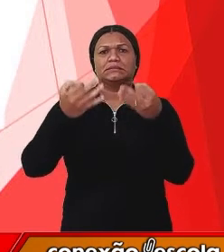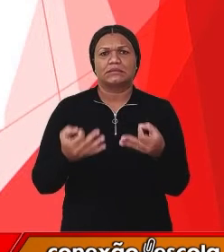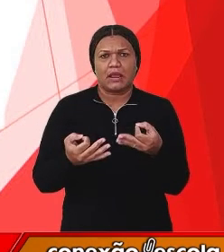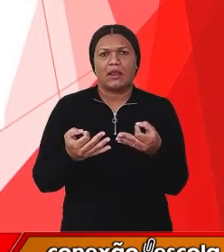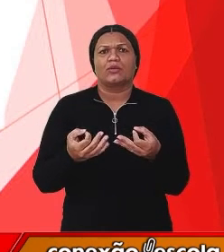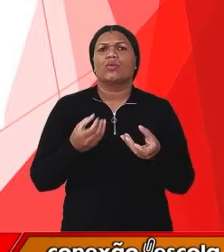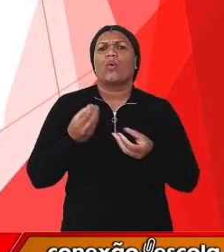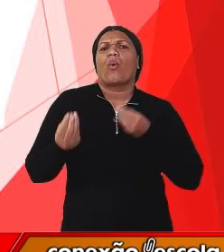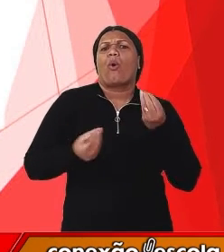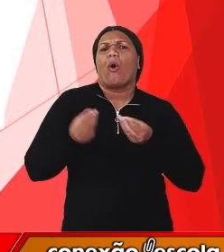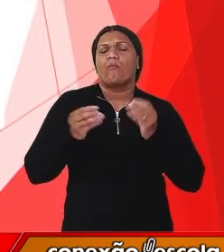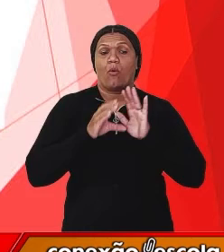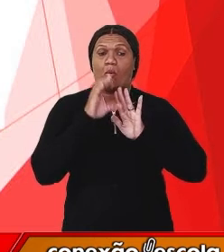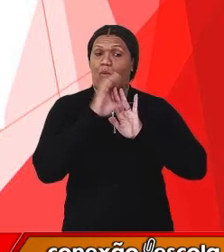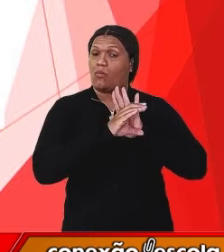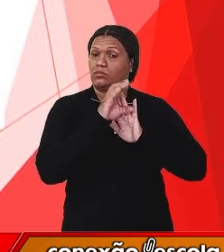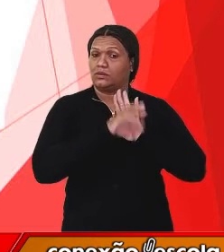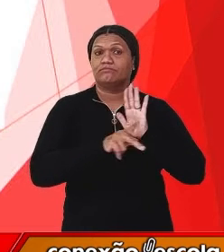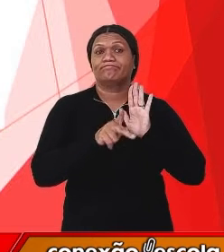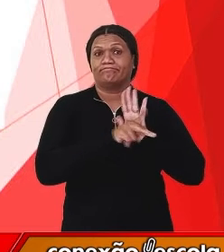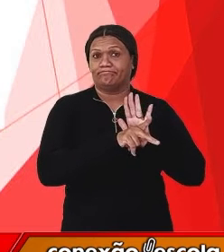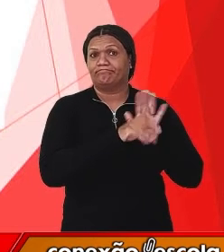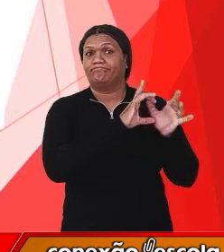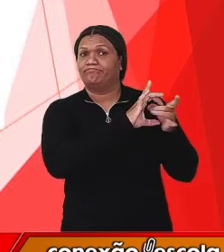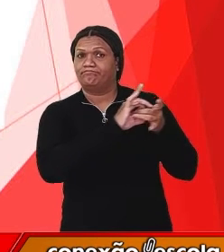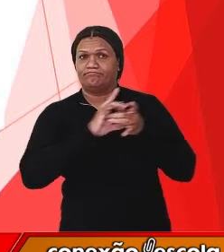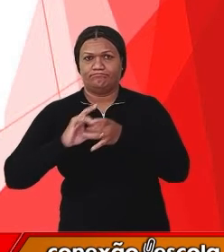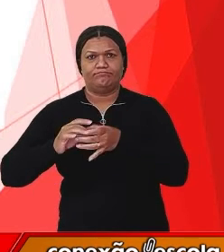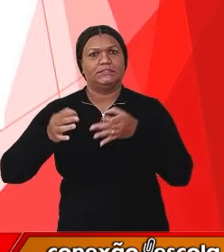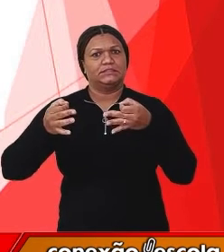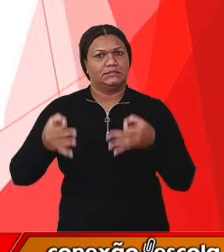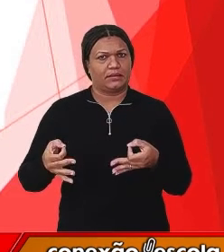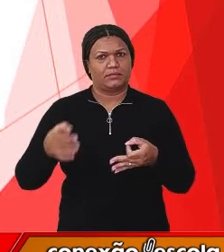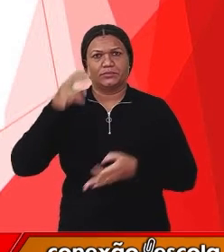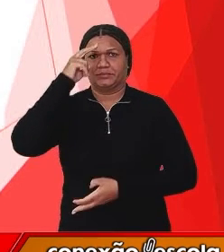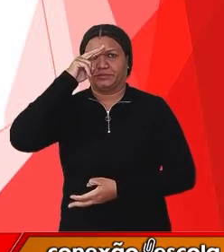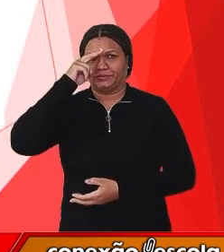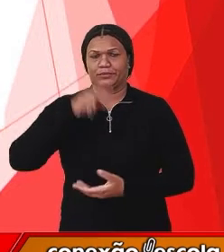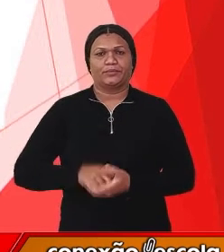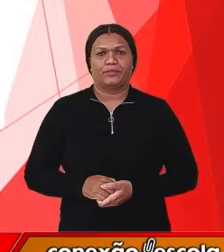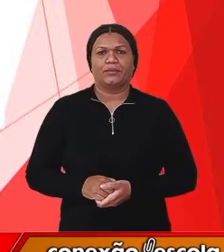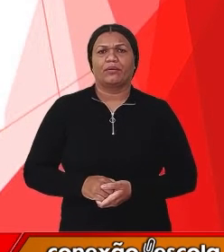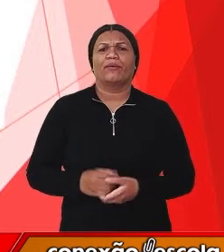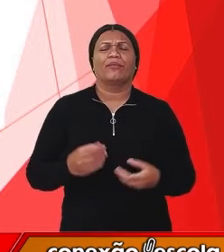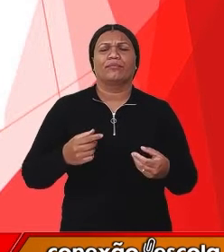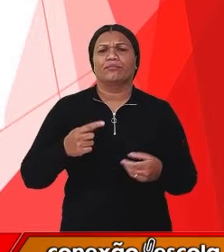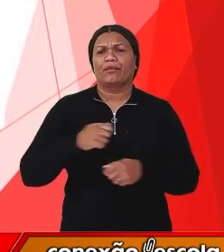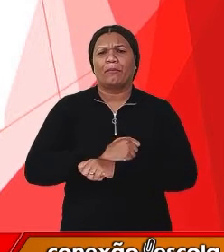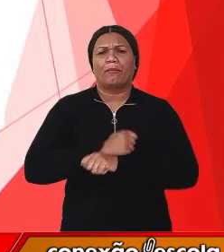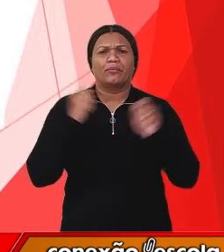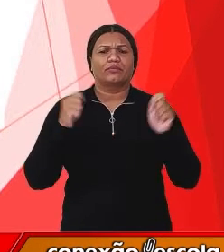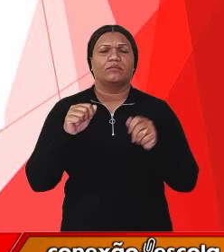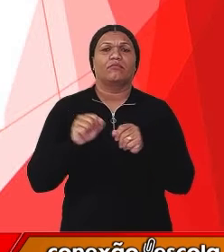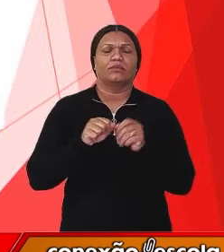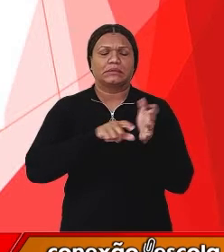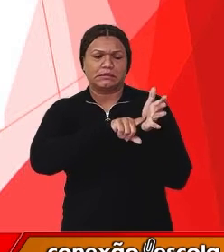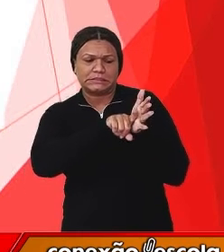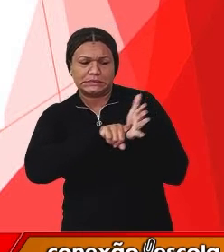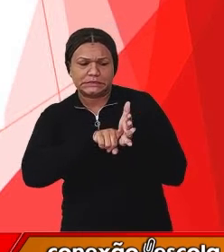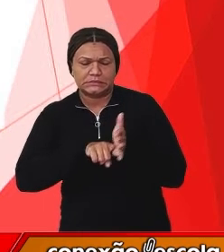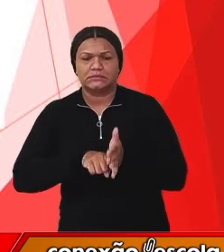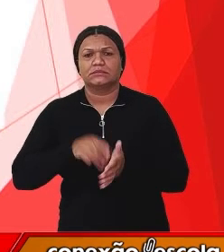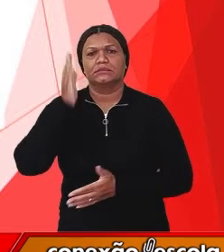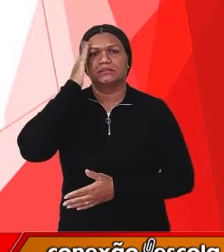devido contexto histórico. Nós não temos como fazer uma análise sem levar